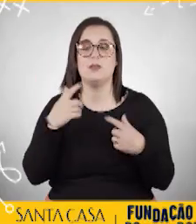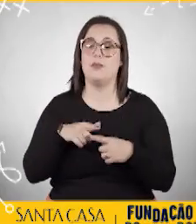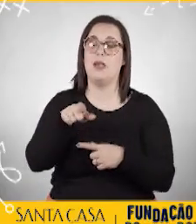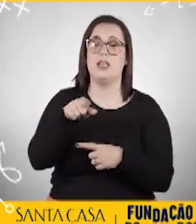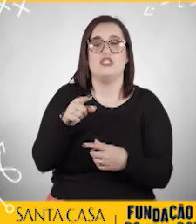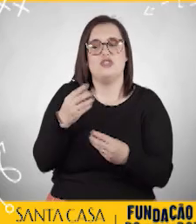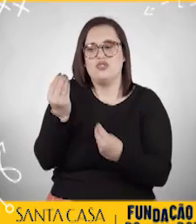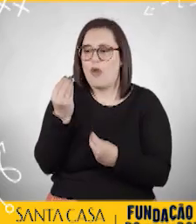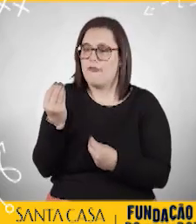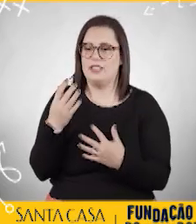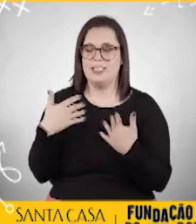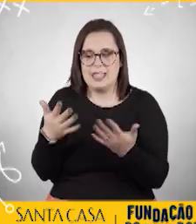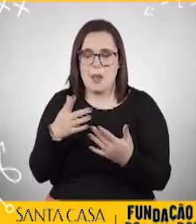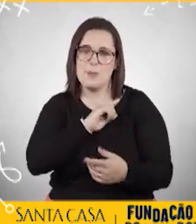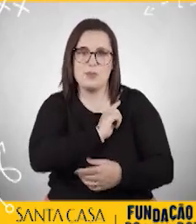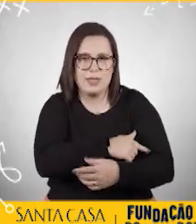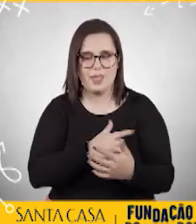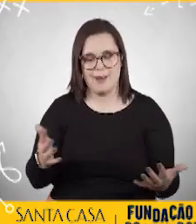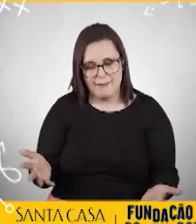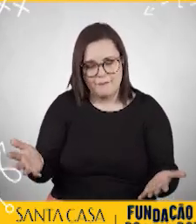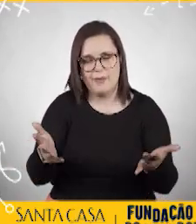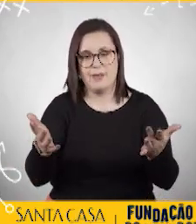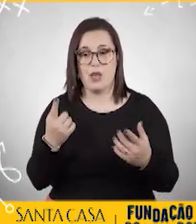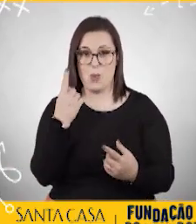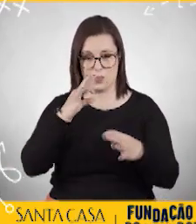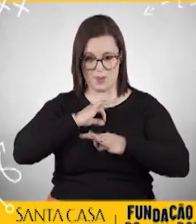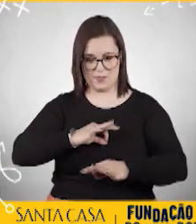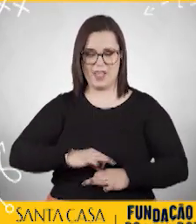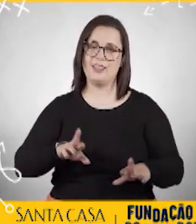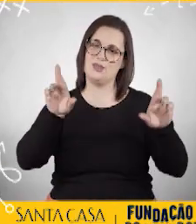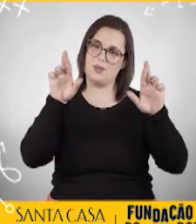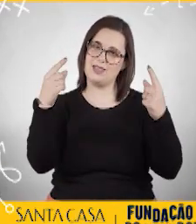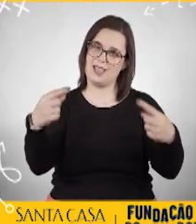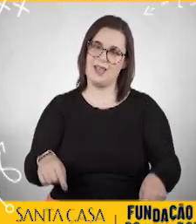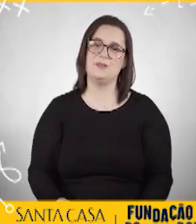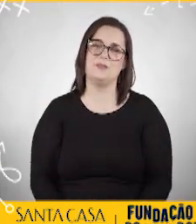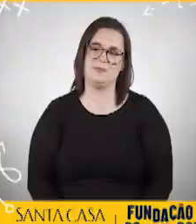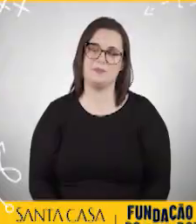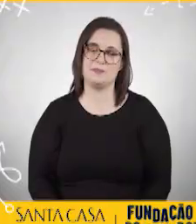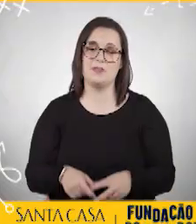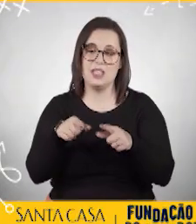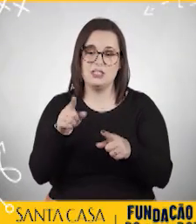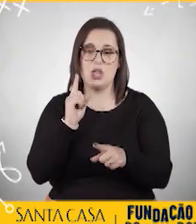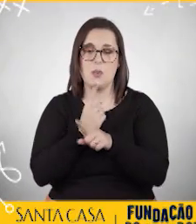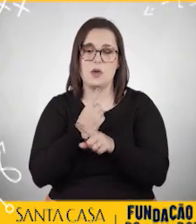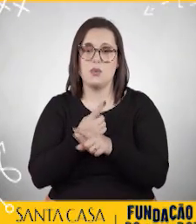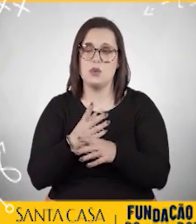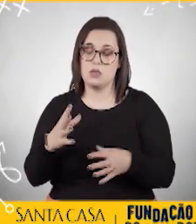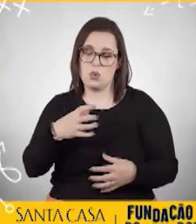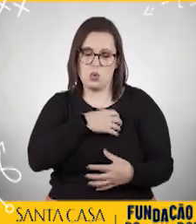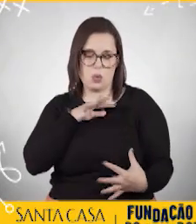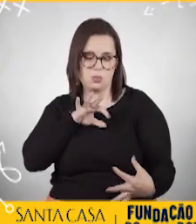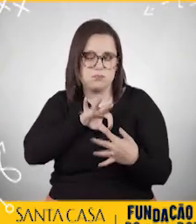olhos destes jovens guerreiros atesta bem o poder destas ações e que onde há uma bata, há esperança. Isto é uma coisa que o clube